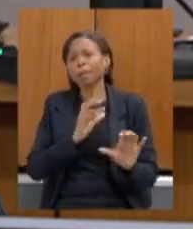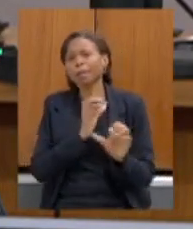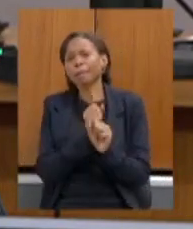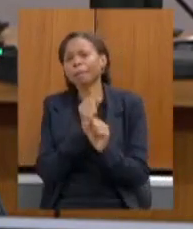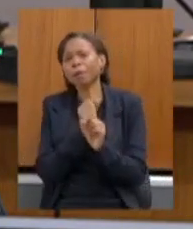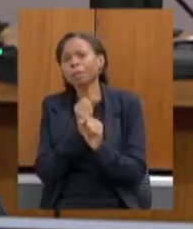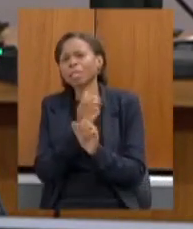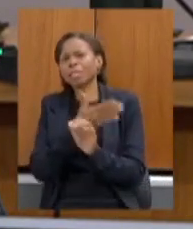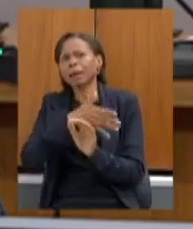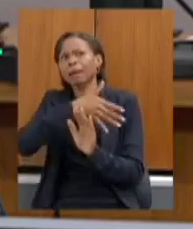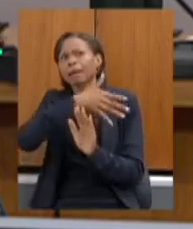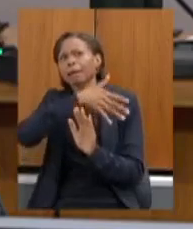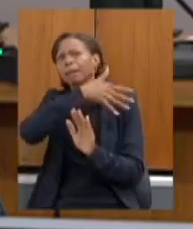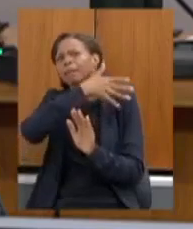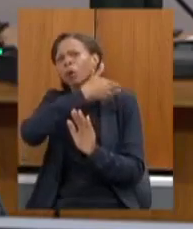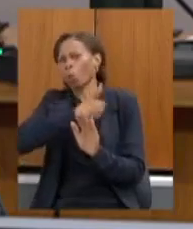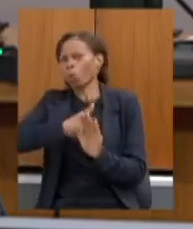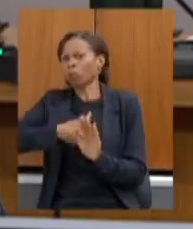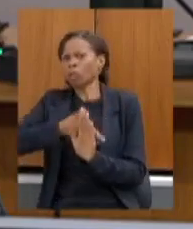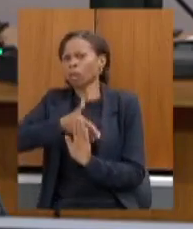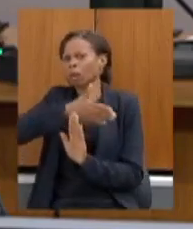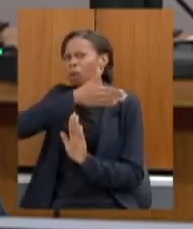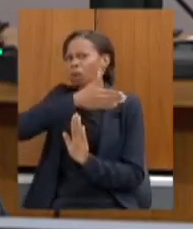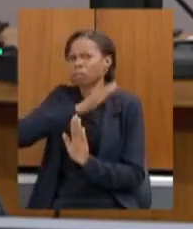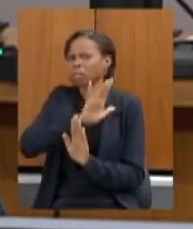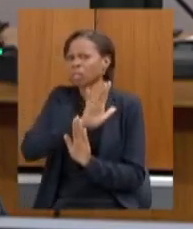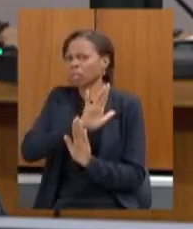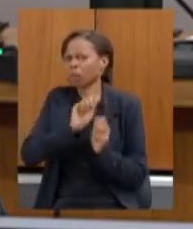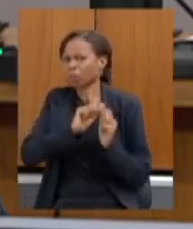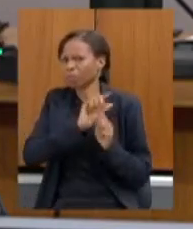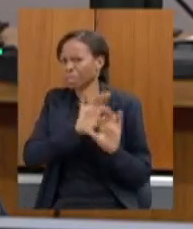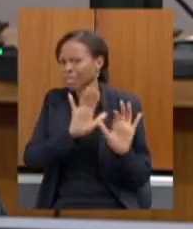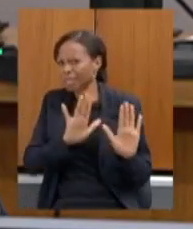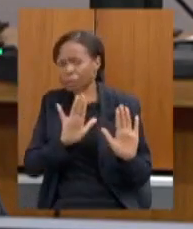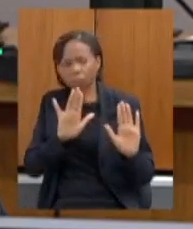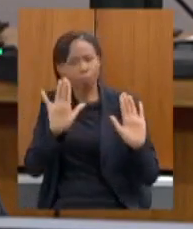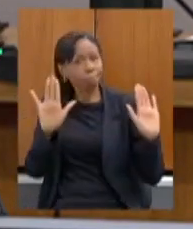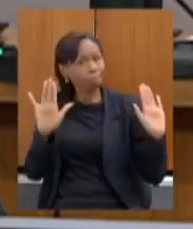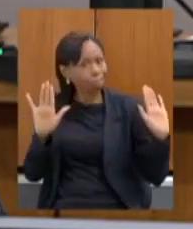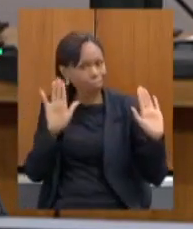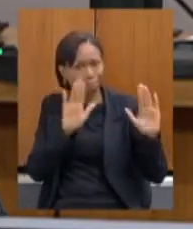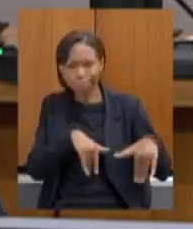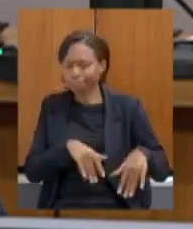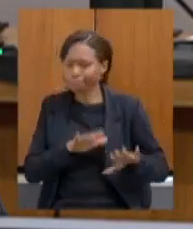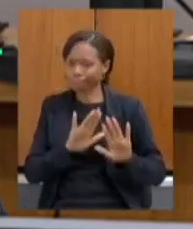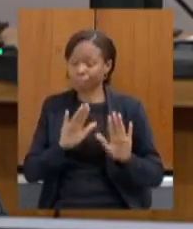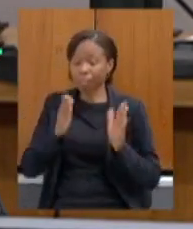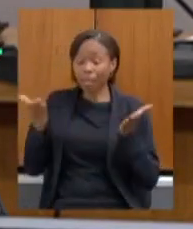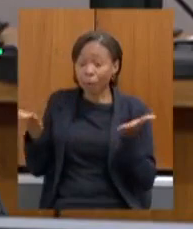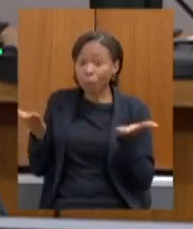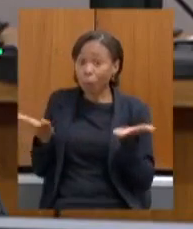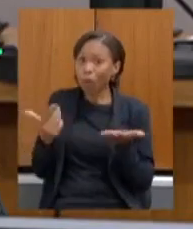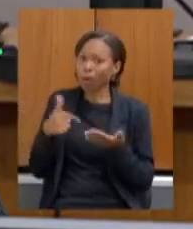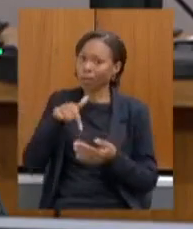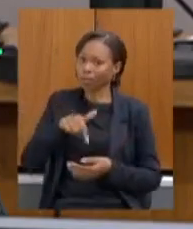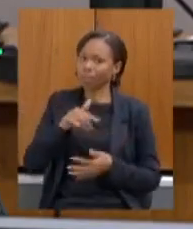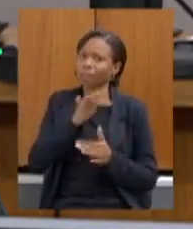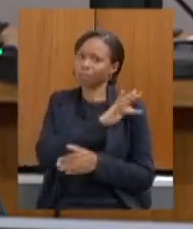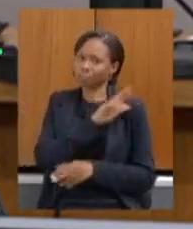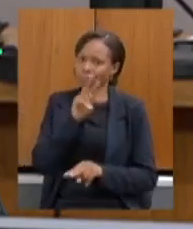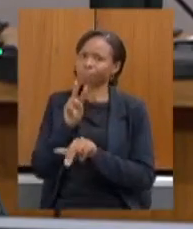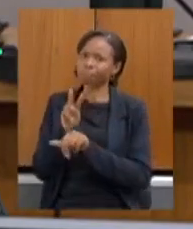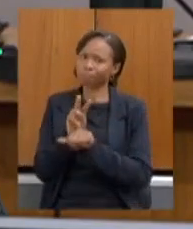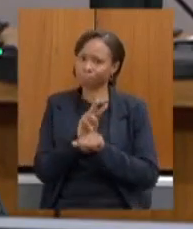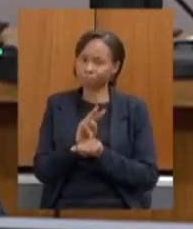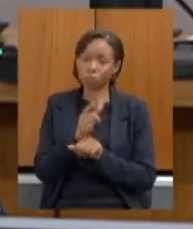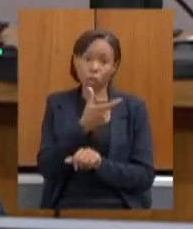anteriores não fizeram. Porque o nosso papel como poder legislativo é o de fazer a fiscalização. E 2020 é um